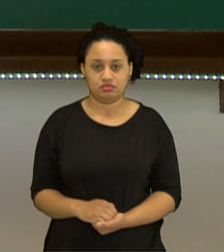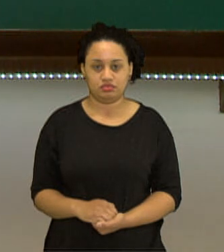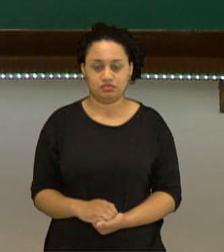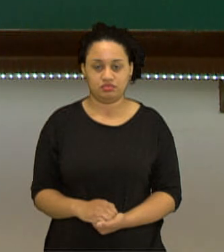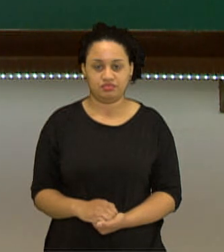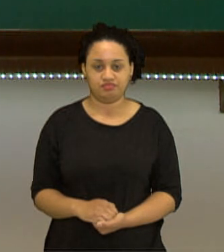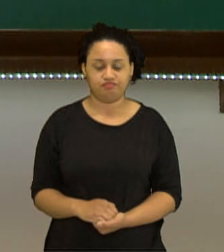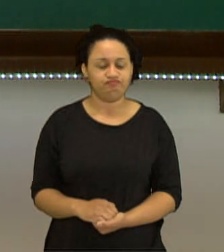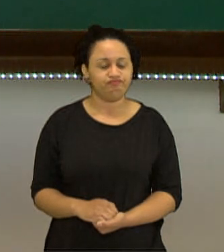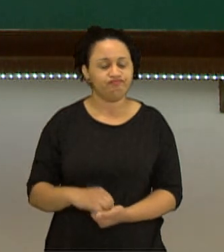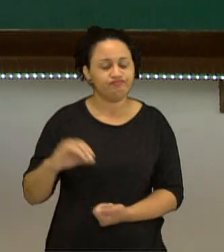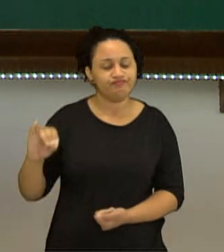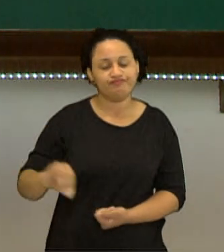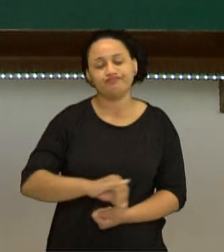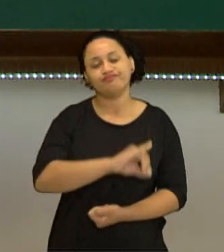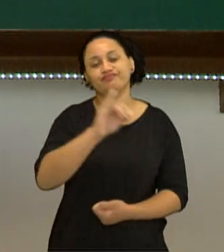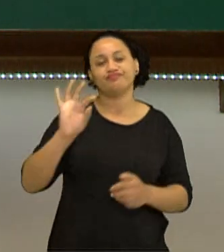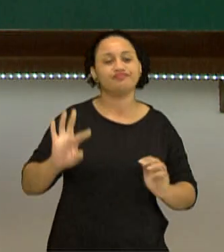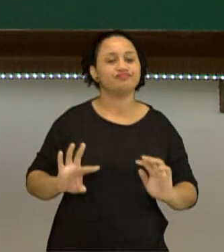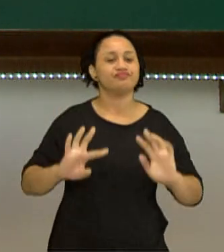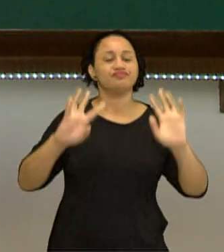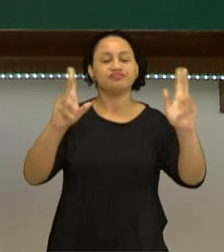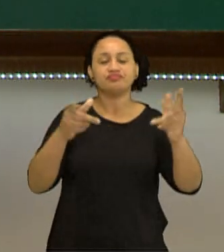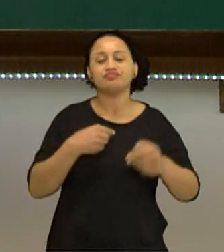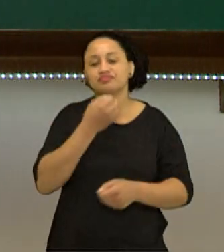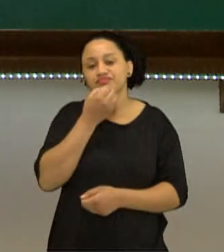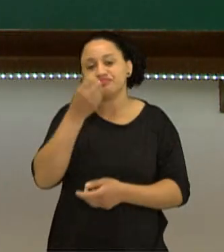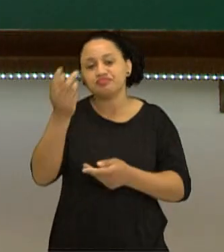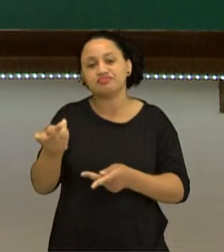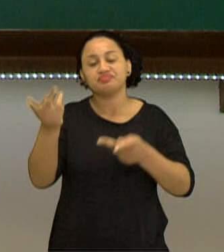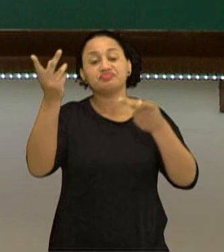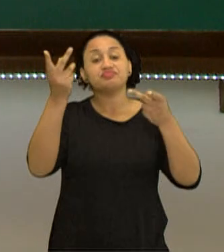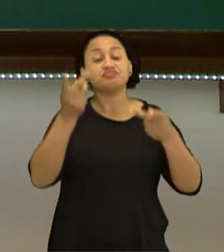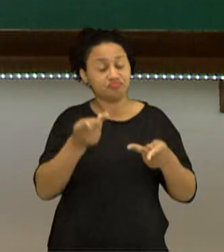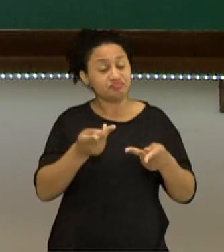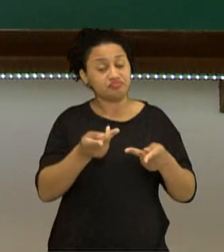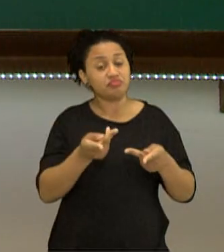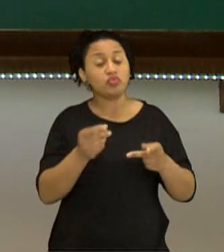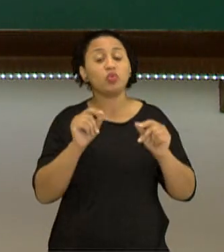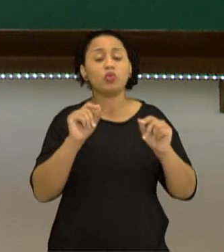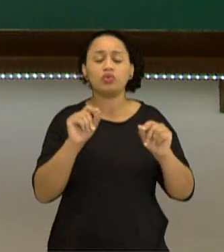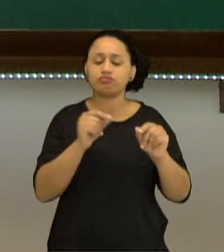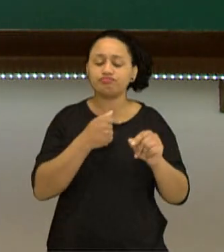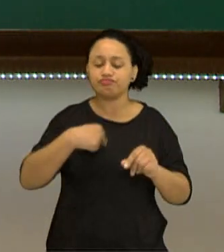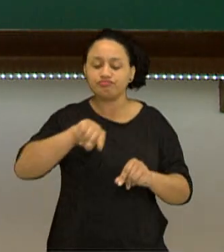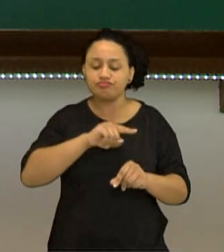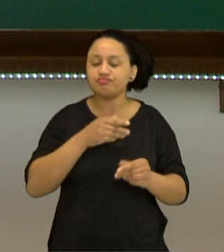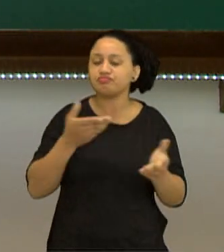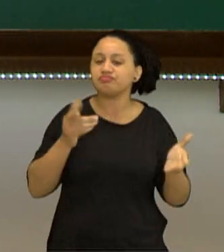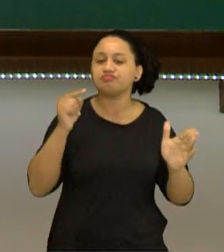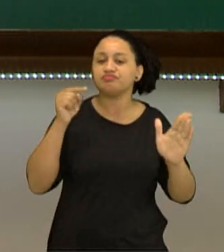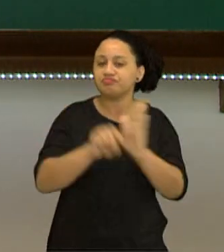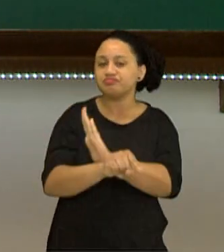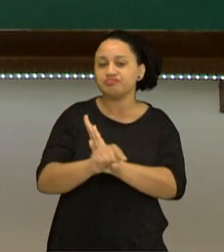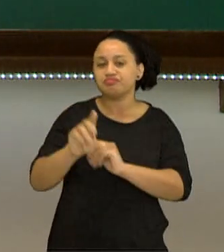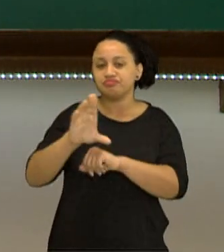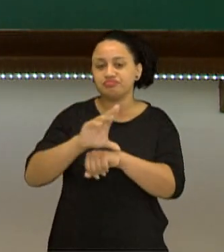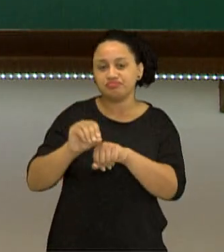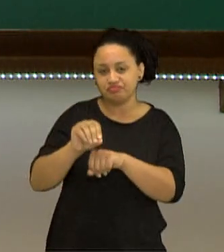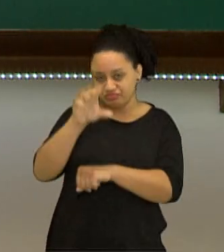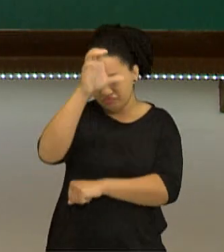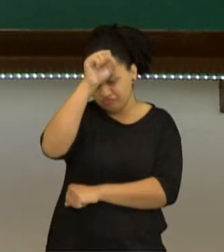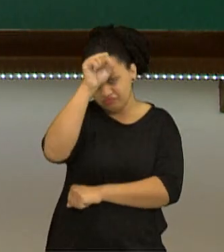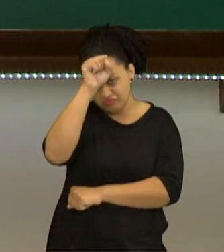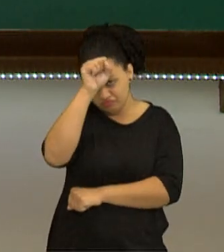Olá, sejam todos e todas muito bem-vindos a Aventureiros da Cultura para mais